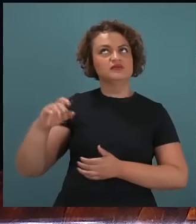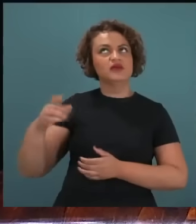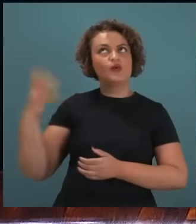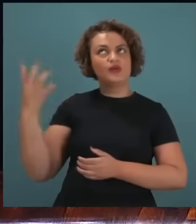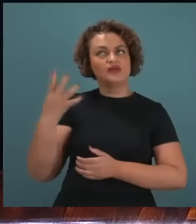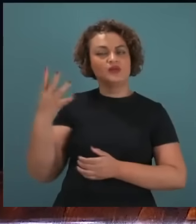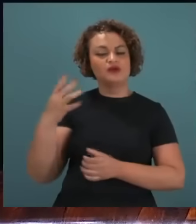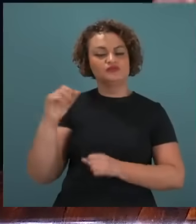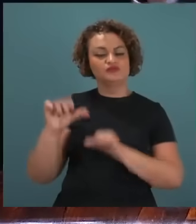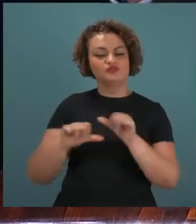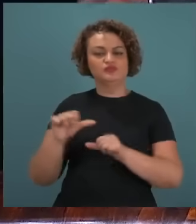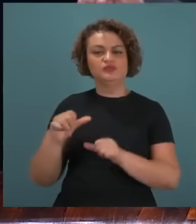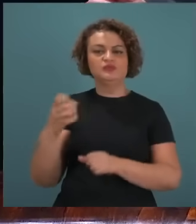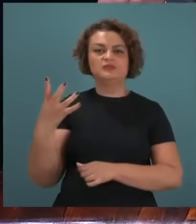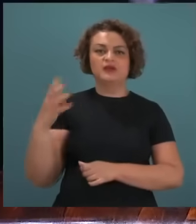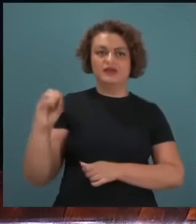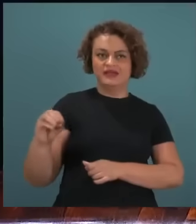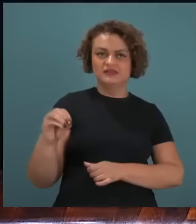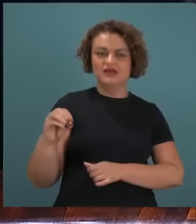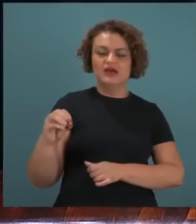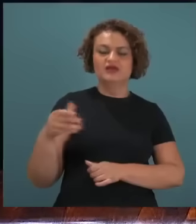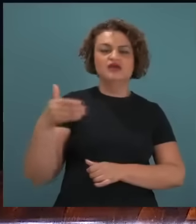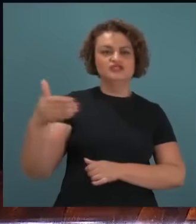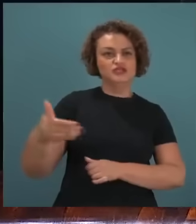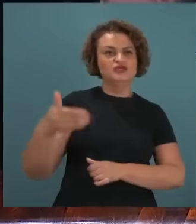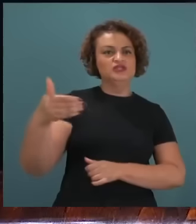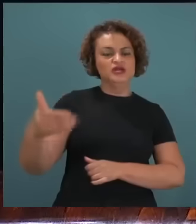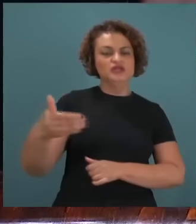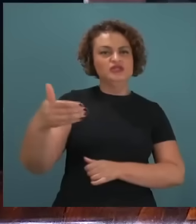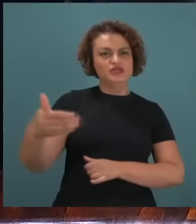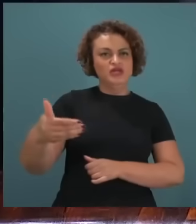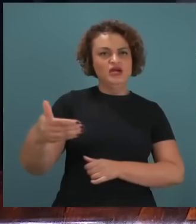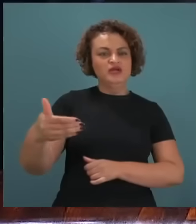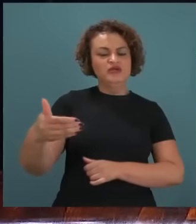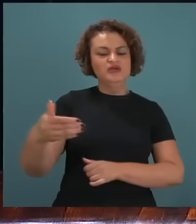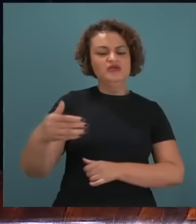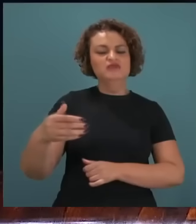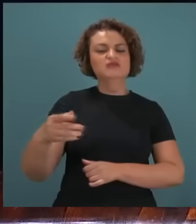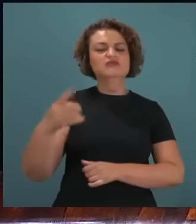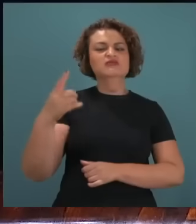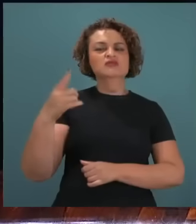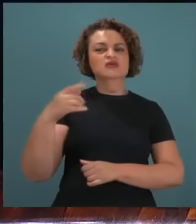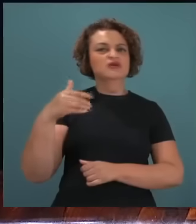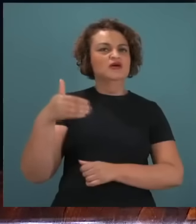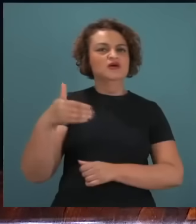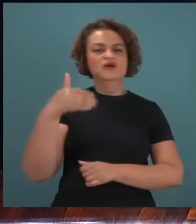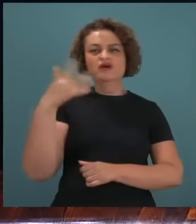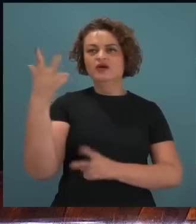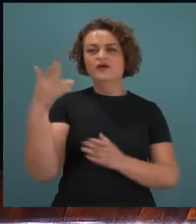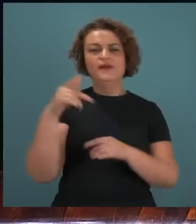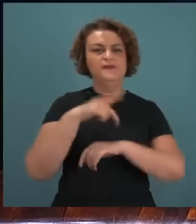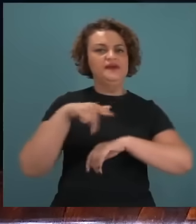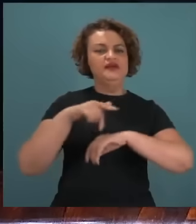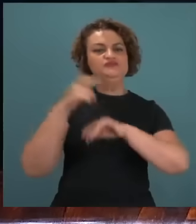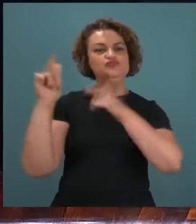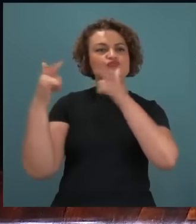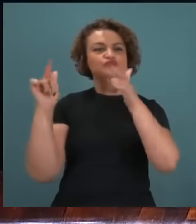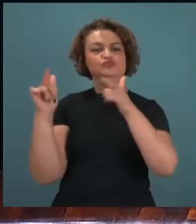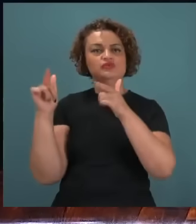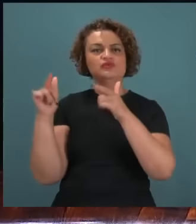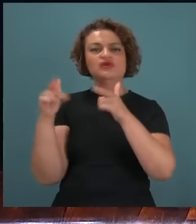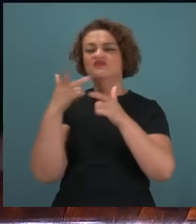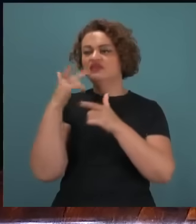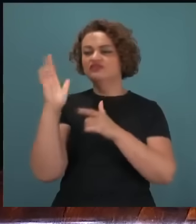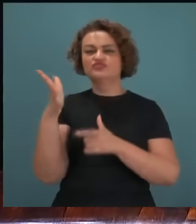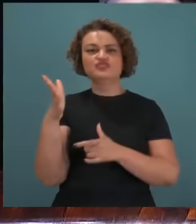para 40, e daí para frente 1 hora por ano, com certeza, como inúmeros países do mundo, já fiz discurso na tribuna e